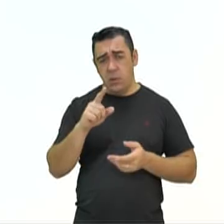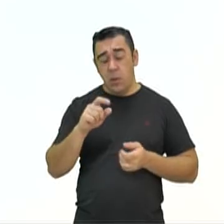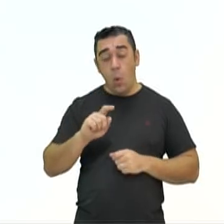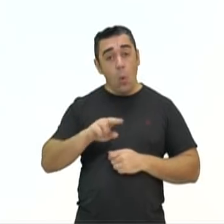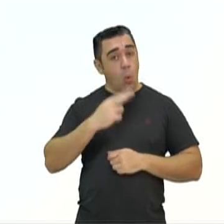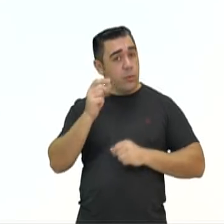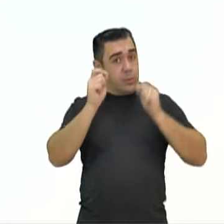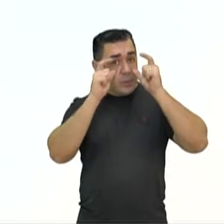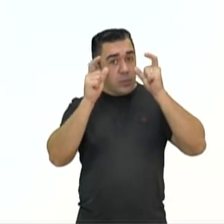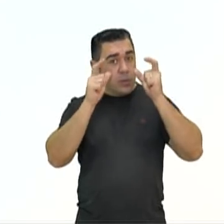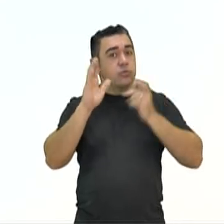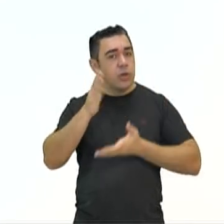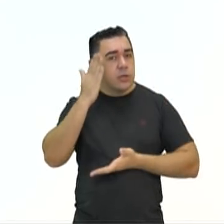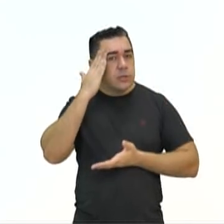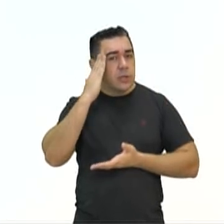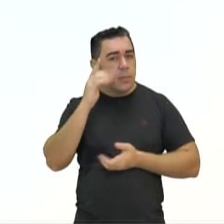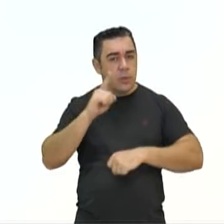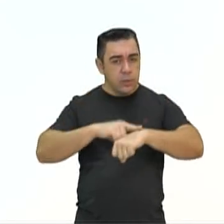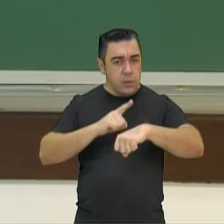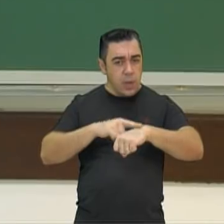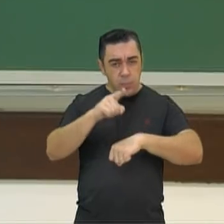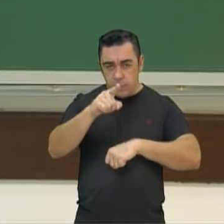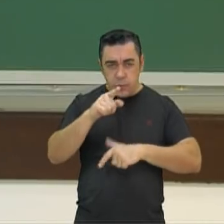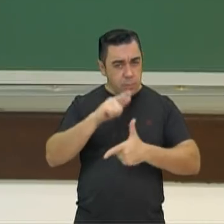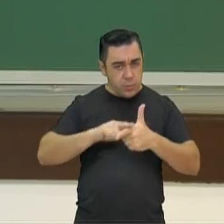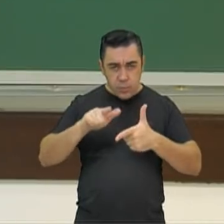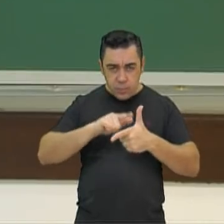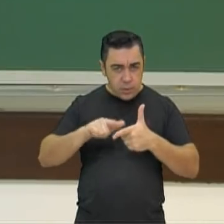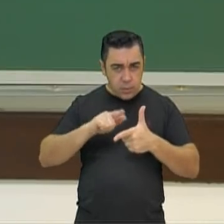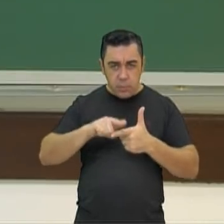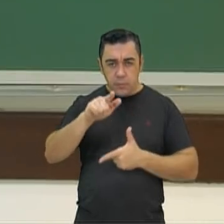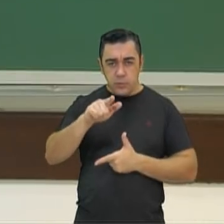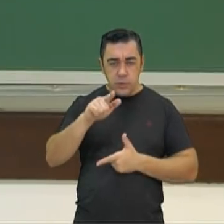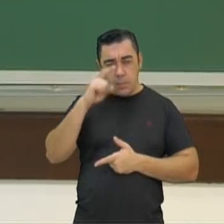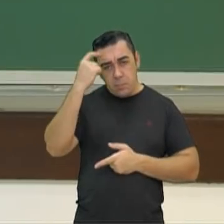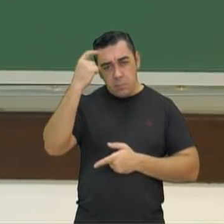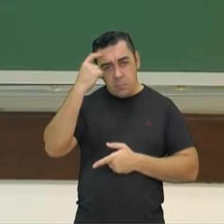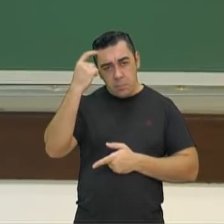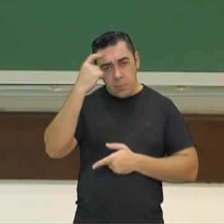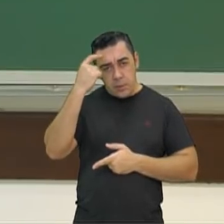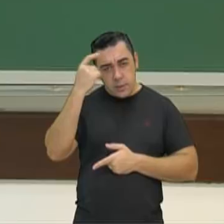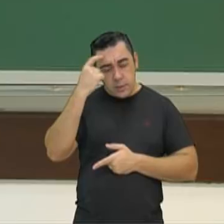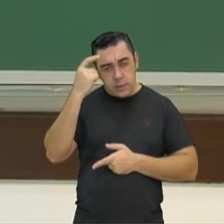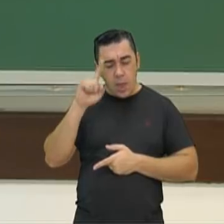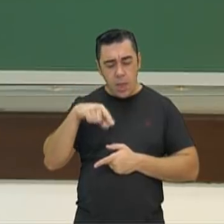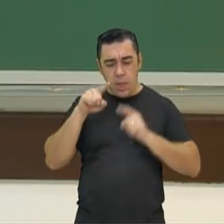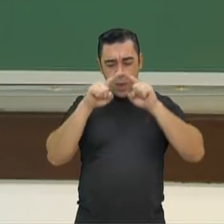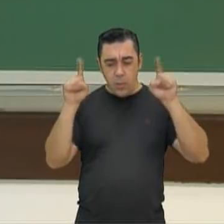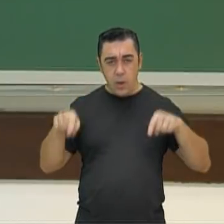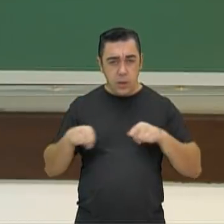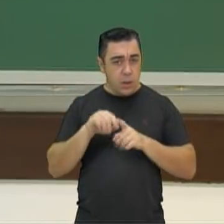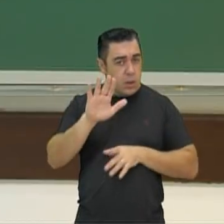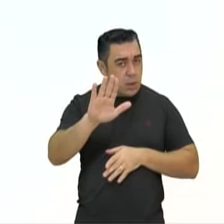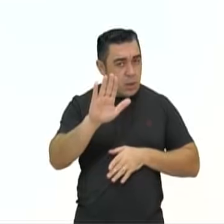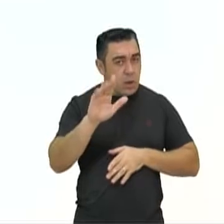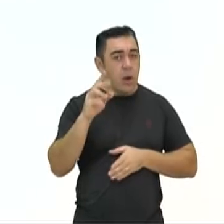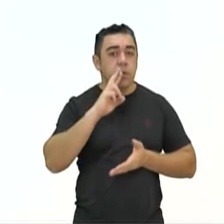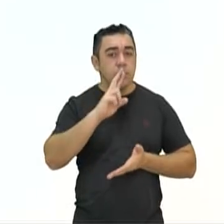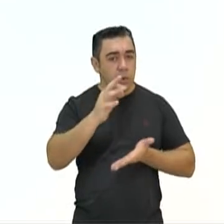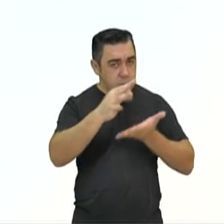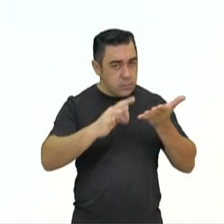atenção, você já vai saber. Leva um tempinho aí, não tem problema de você ficar pensando aí no tabuleiro e a gente já volta com a resposta correta.